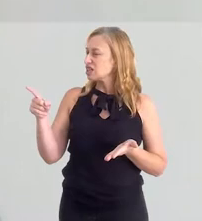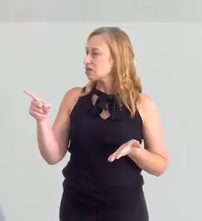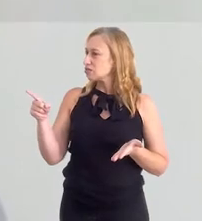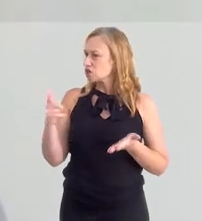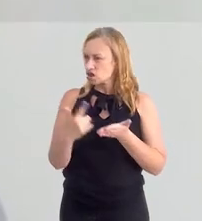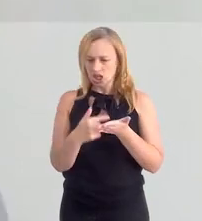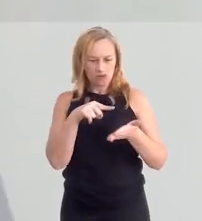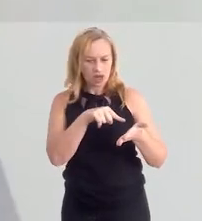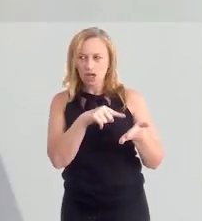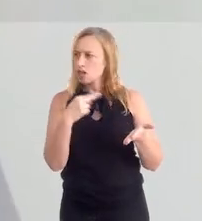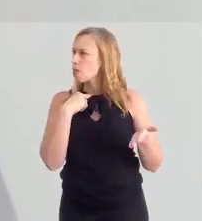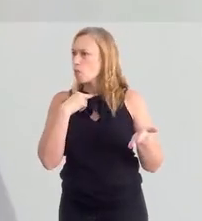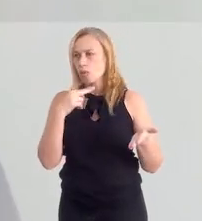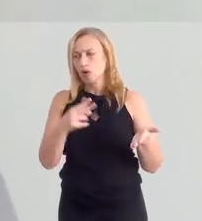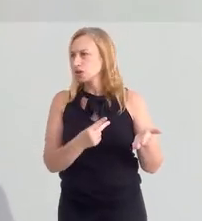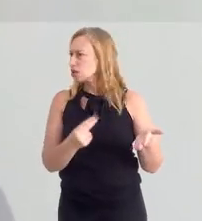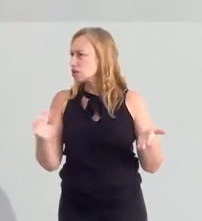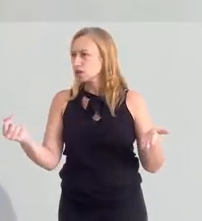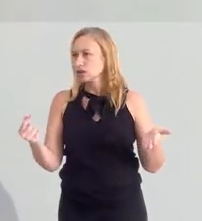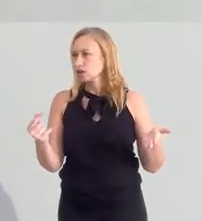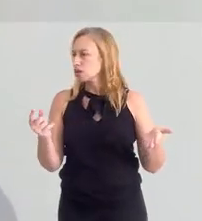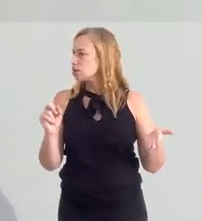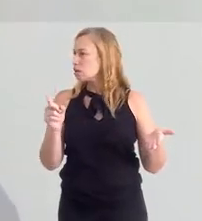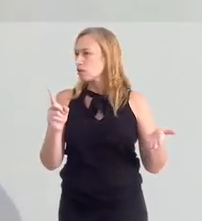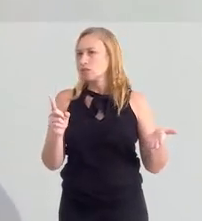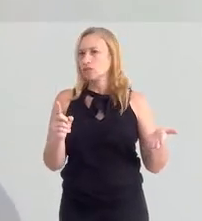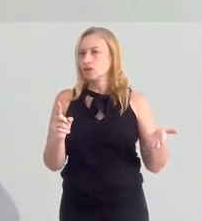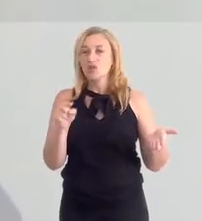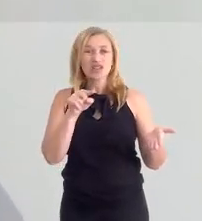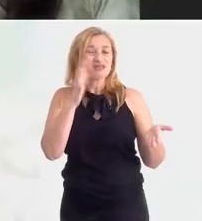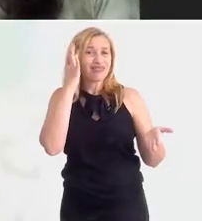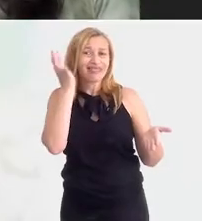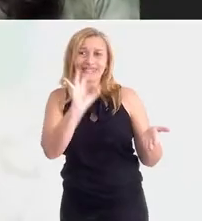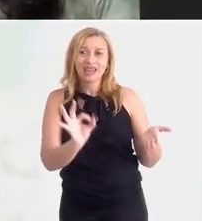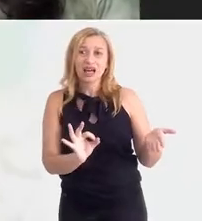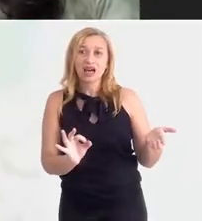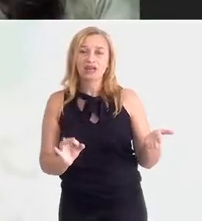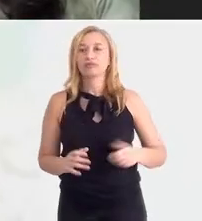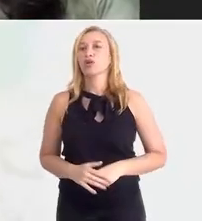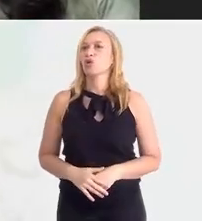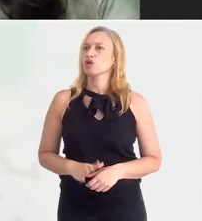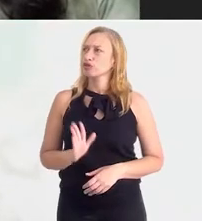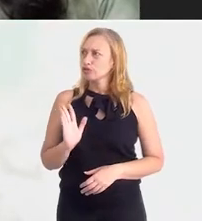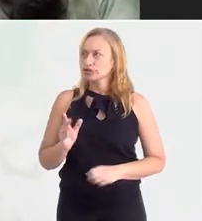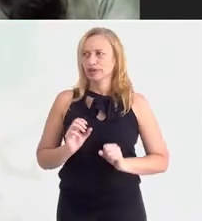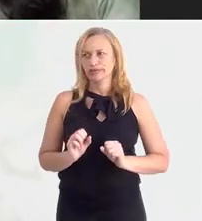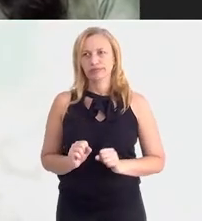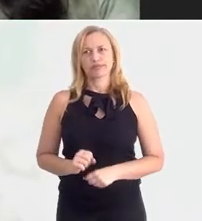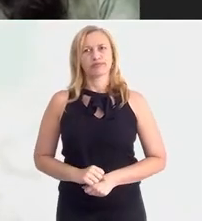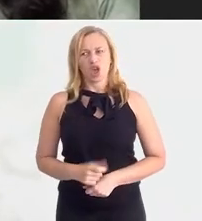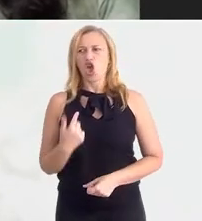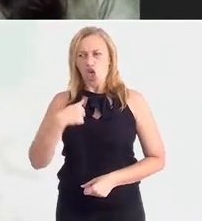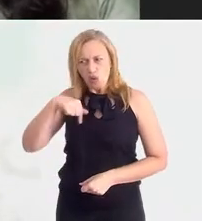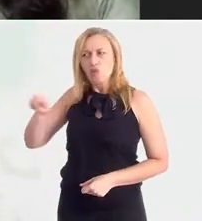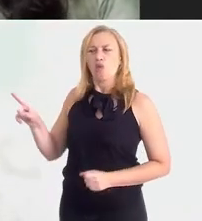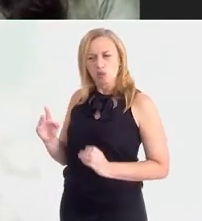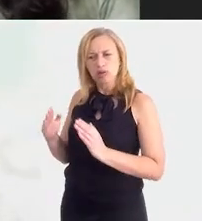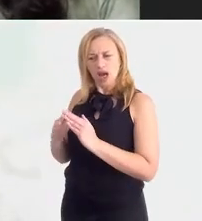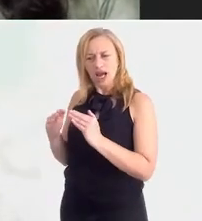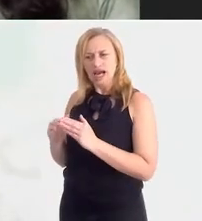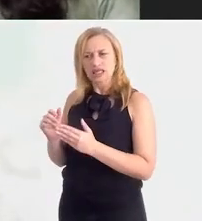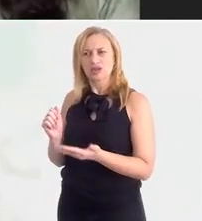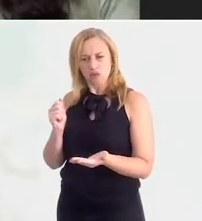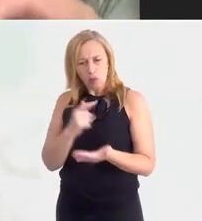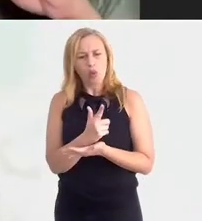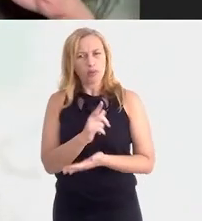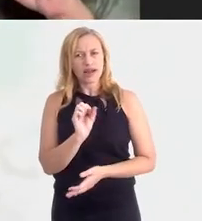pode levar. E por que, seu Manuel? O dinheiro está aqui, você não vai entender nada. Eu já era tinhoso, mesmo com 8 anos, decidi levar o livro para casa.